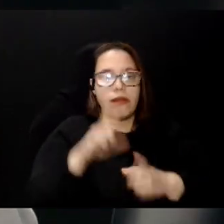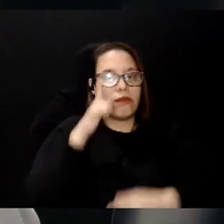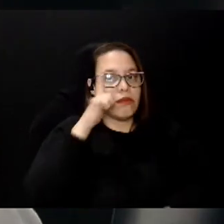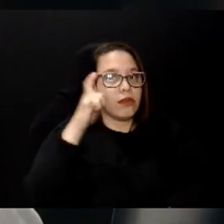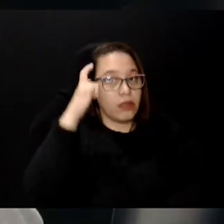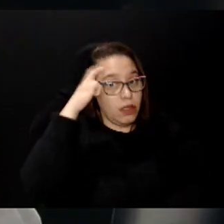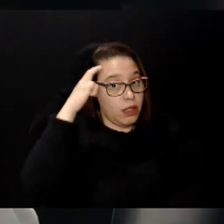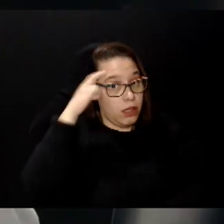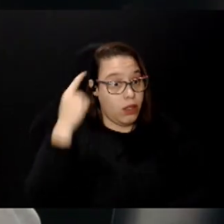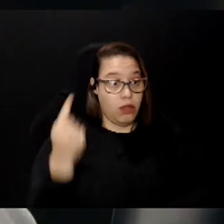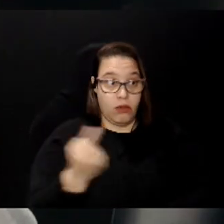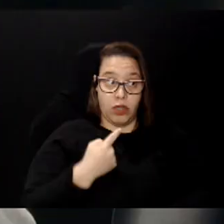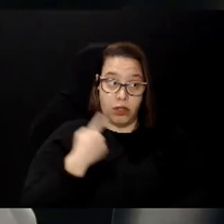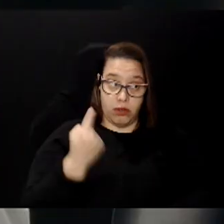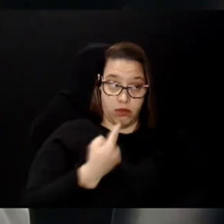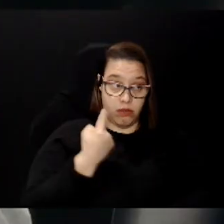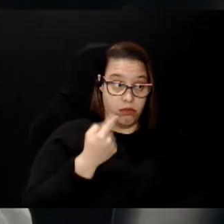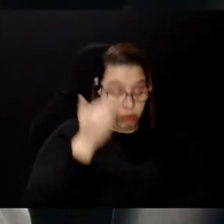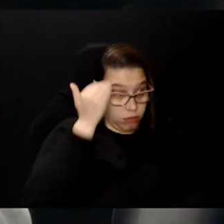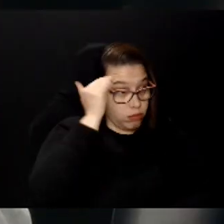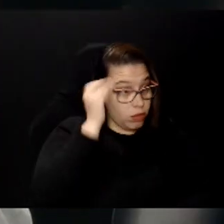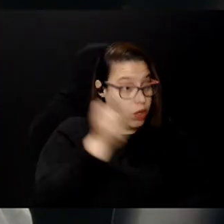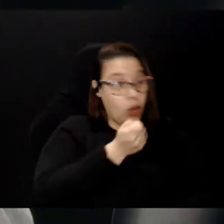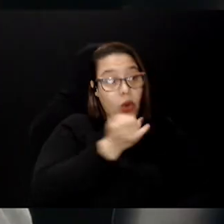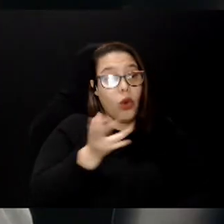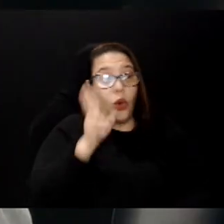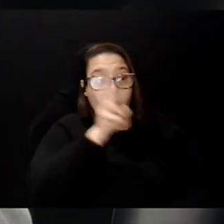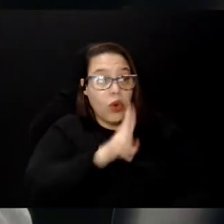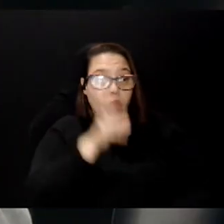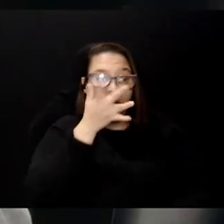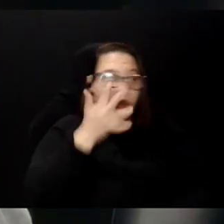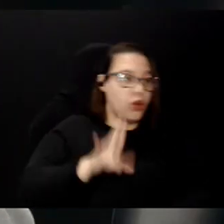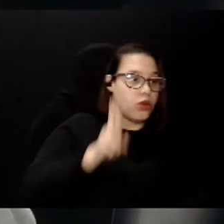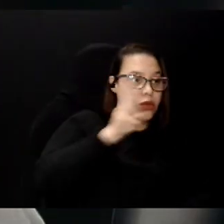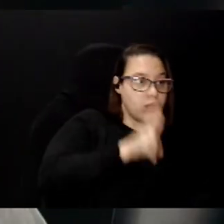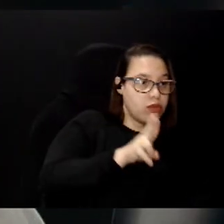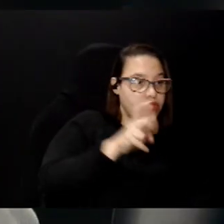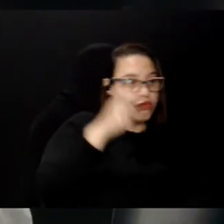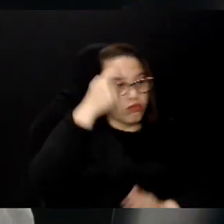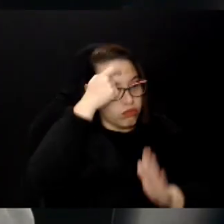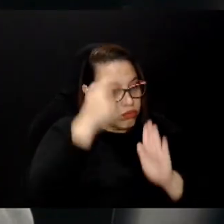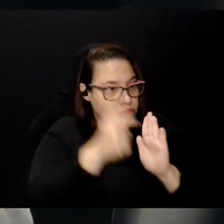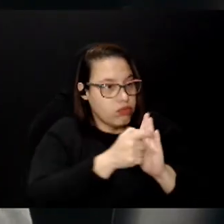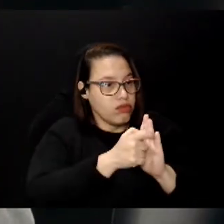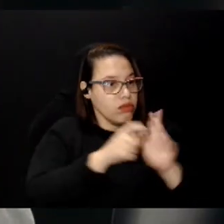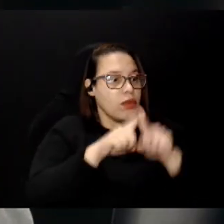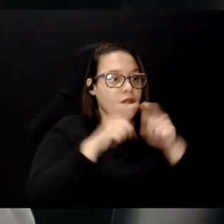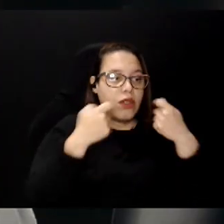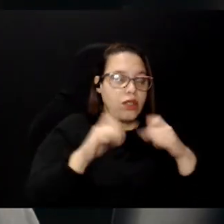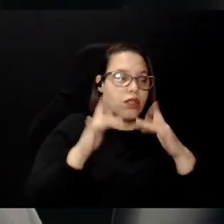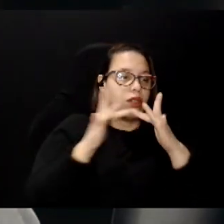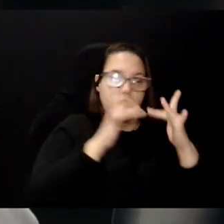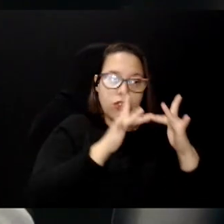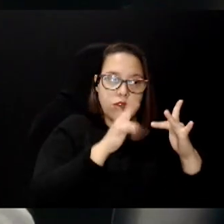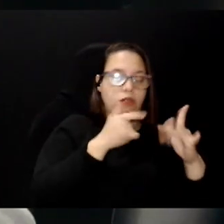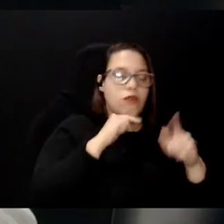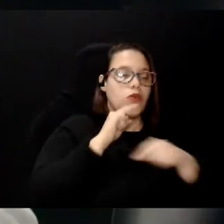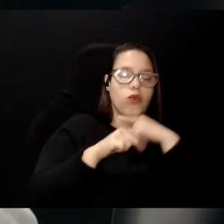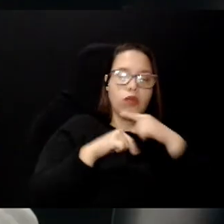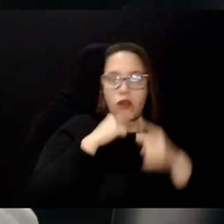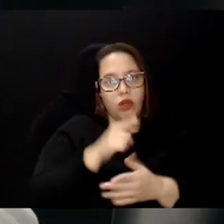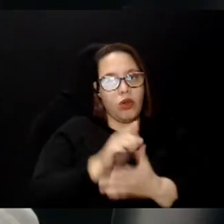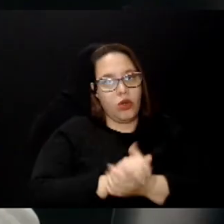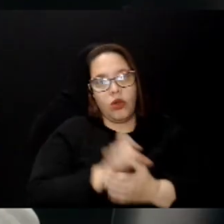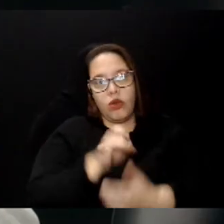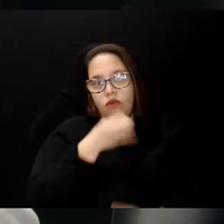e entender qual é o uso que as crianças estão fazendo de inteligência artificial, mas que tem que ter contato, eu não tenho dúvida que só tem benefício